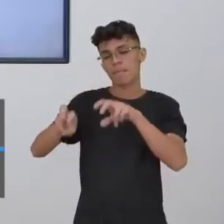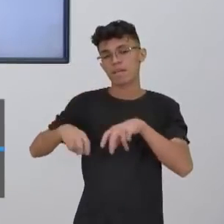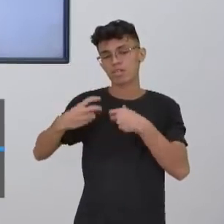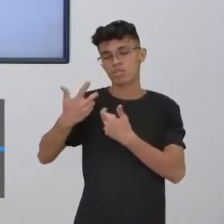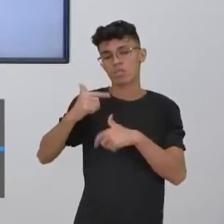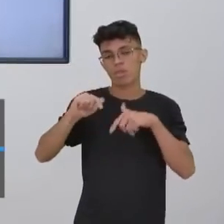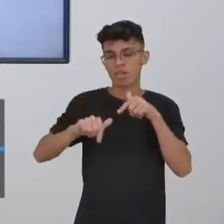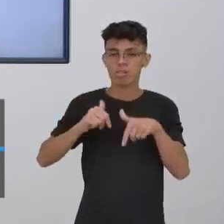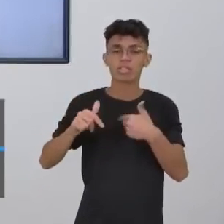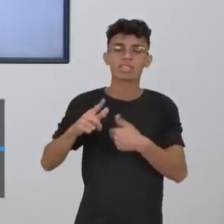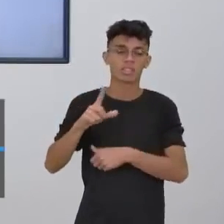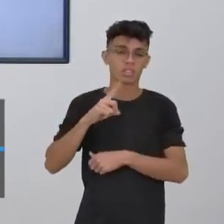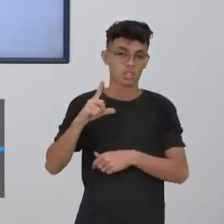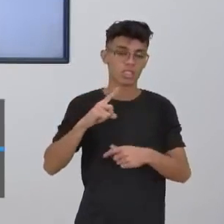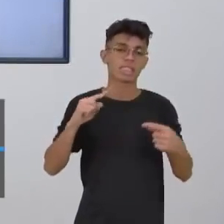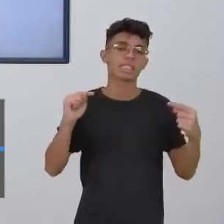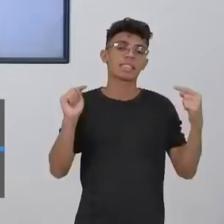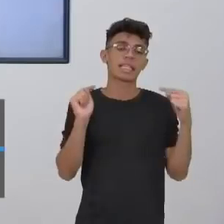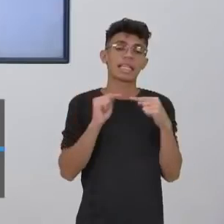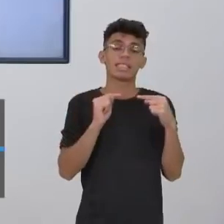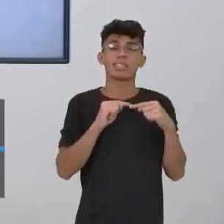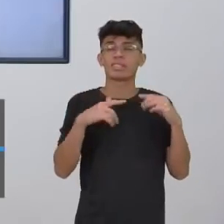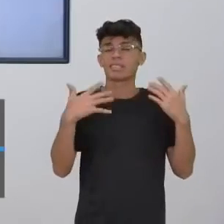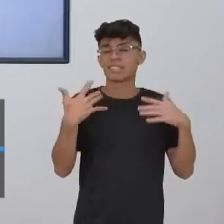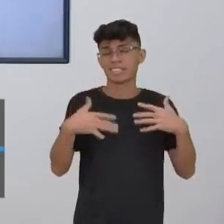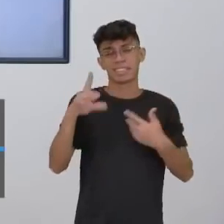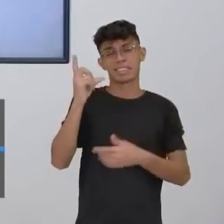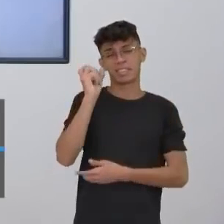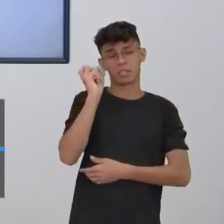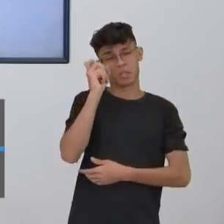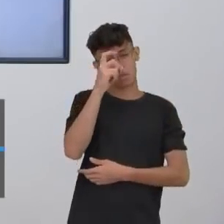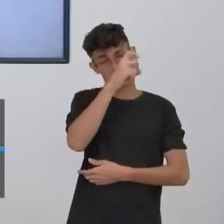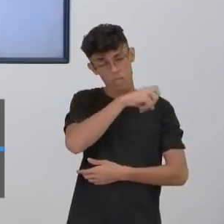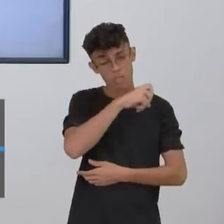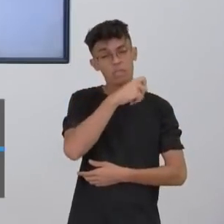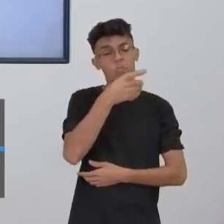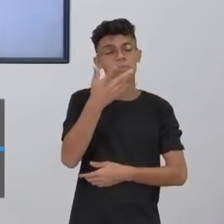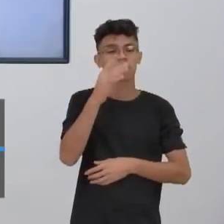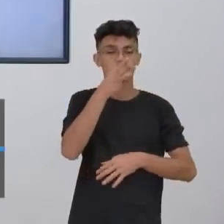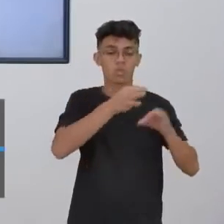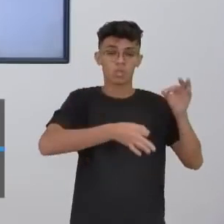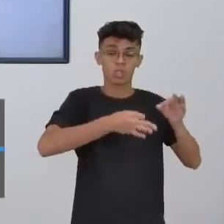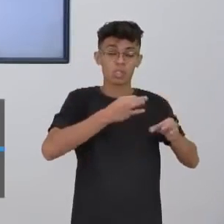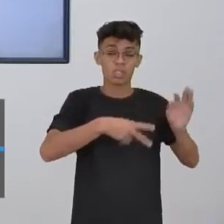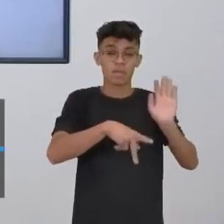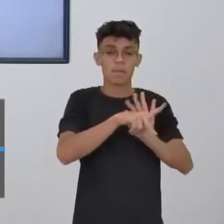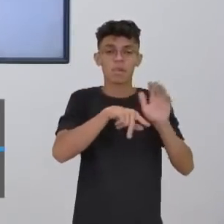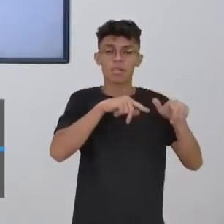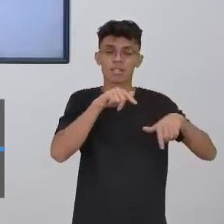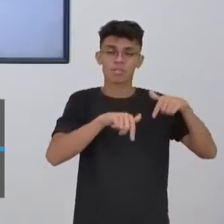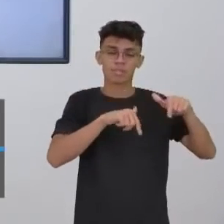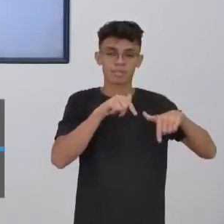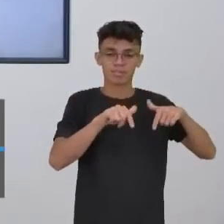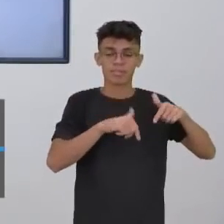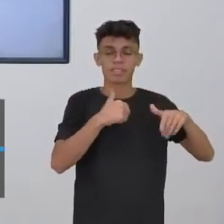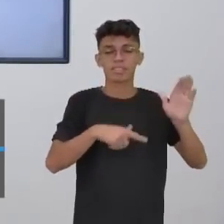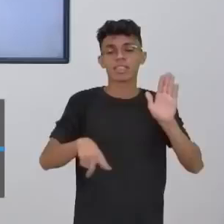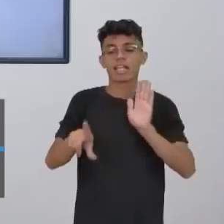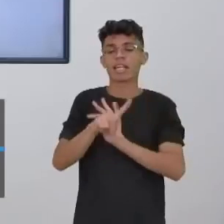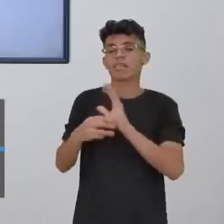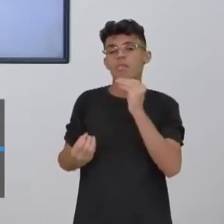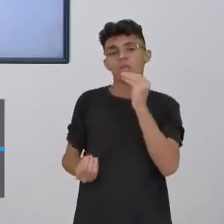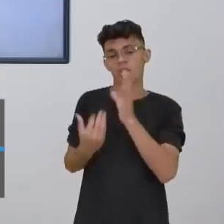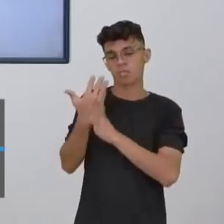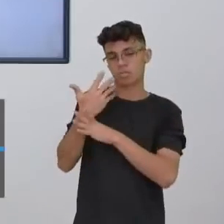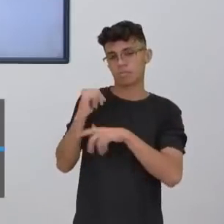trabalhadores também tinham ali relações muito precarizadas e a Justiça do Trabalho vai implementar aí as leis